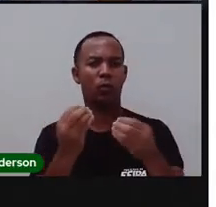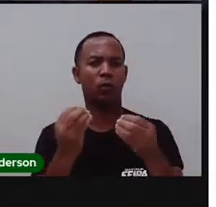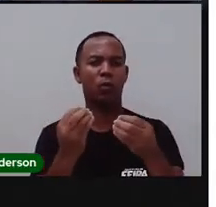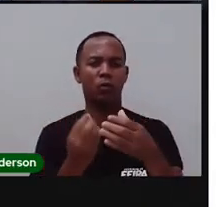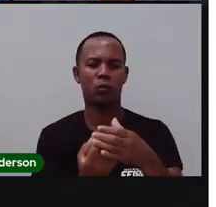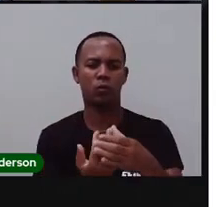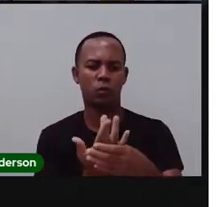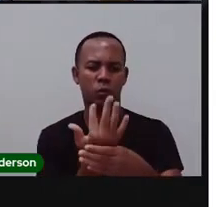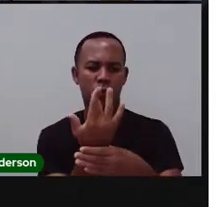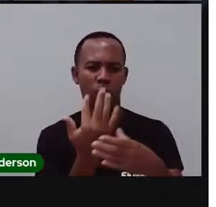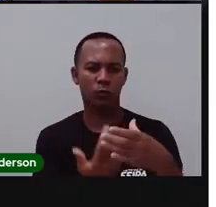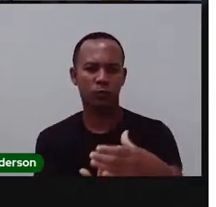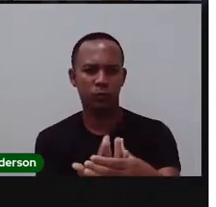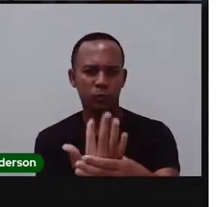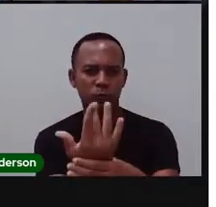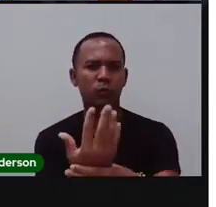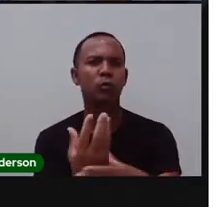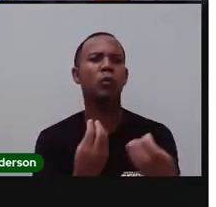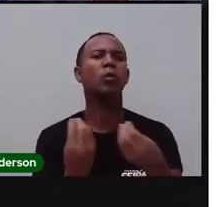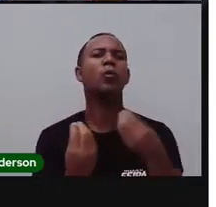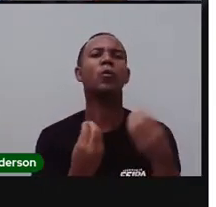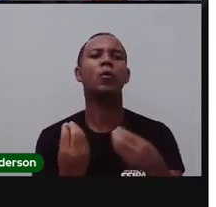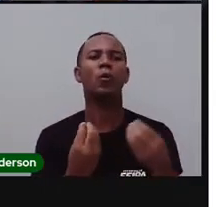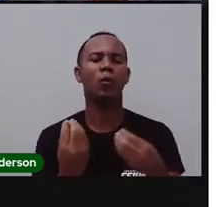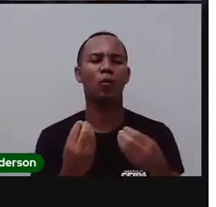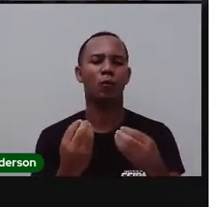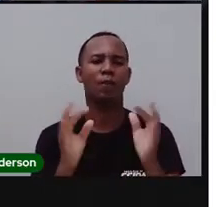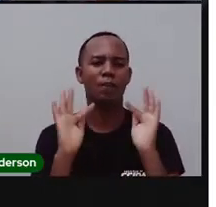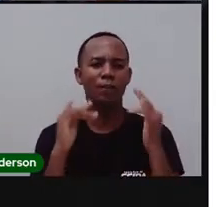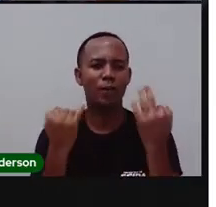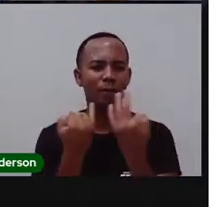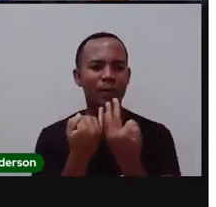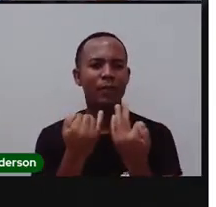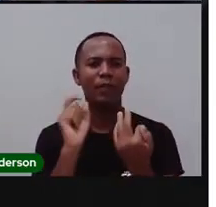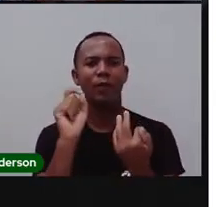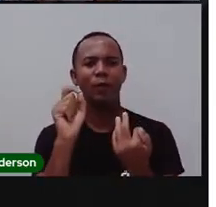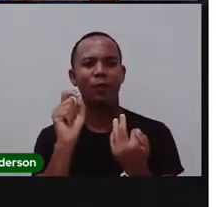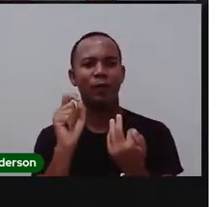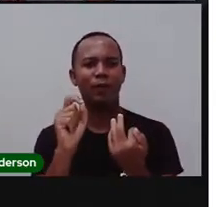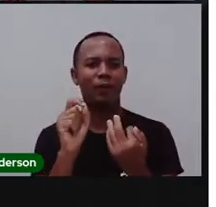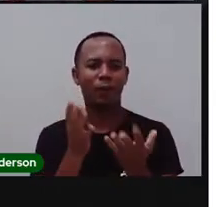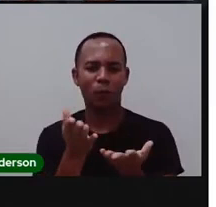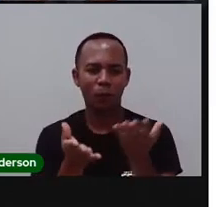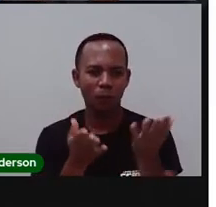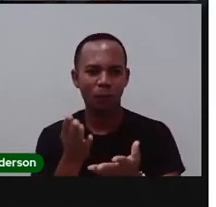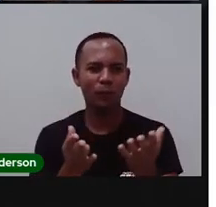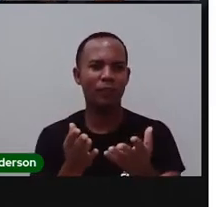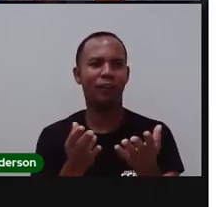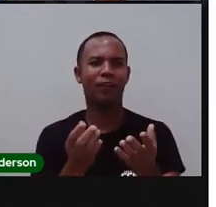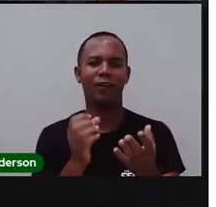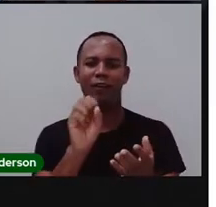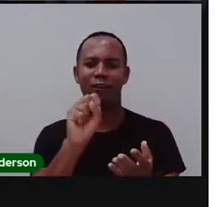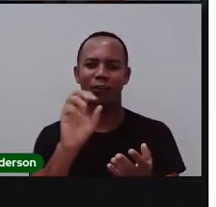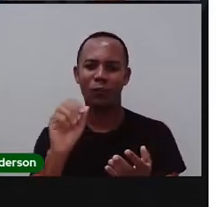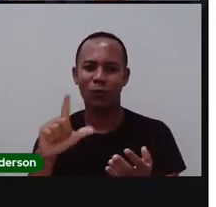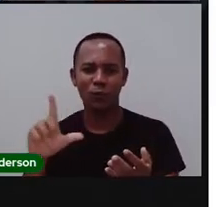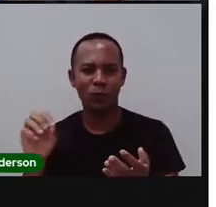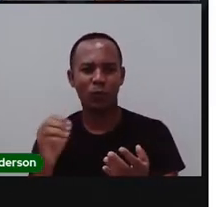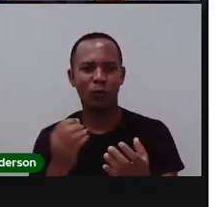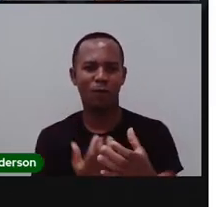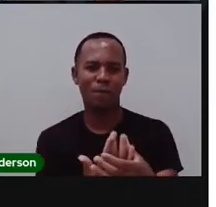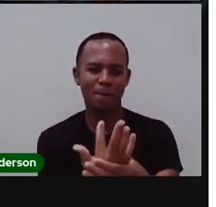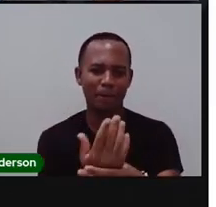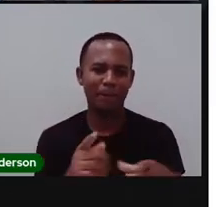a importância desse solo para a agricultura familiar? Bom, tem um texto, tá? Lembrando para vocês o